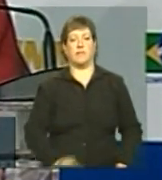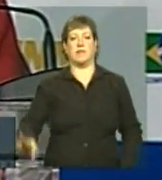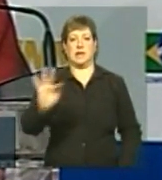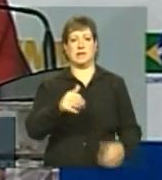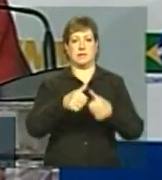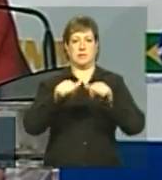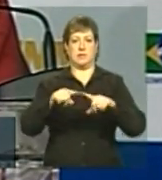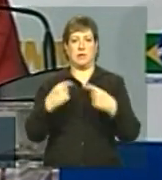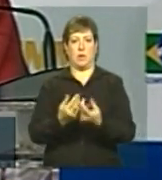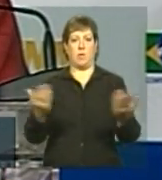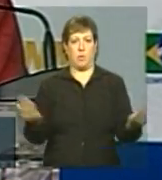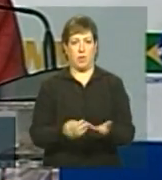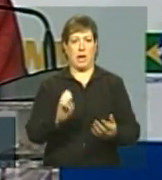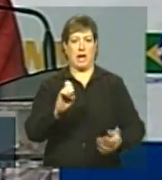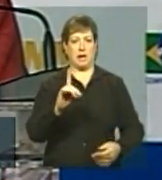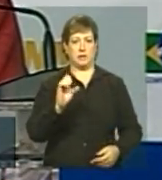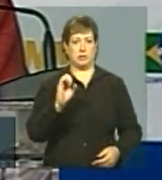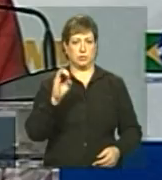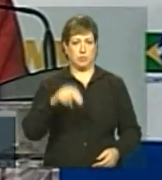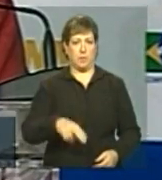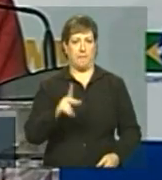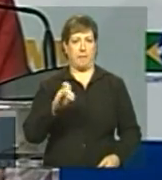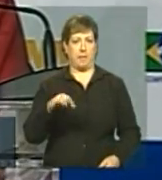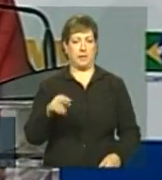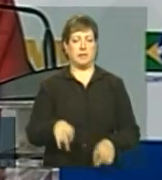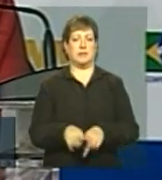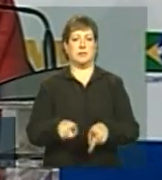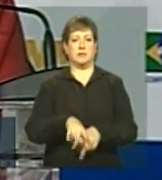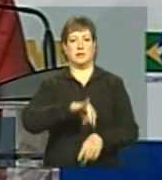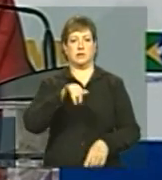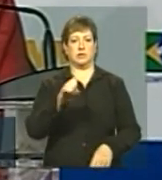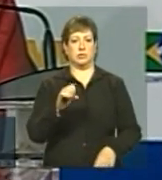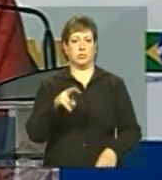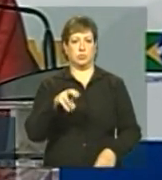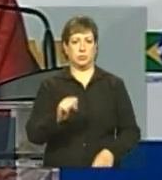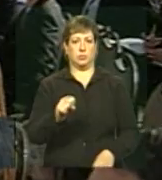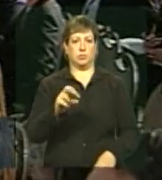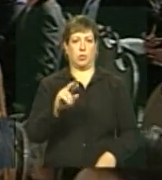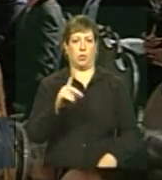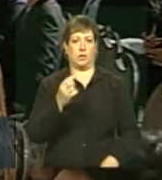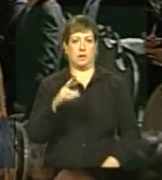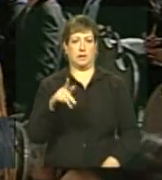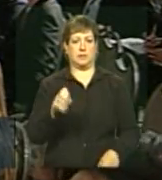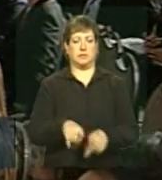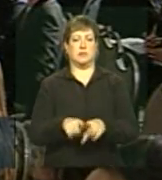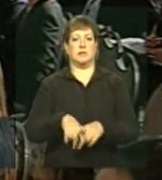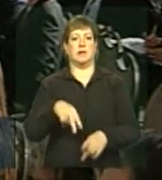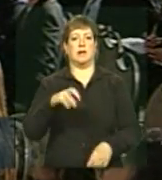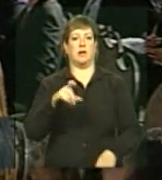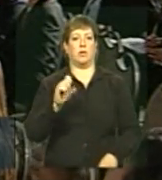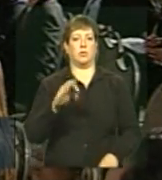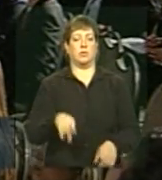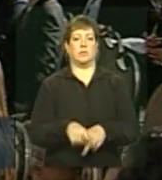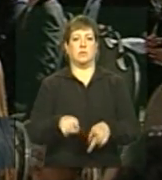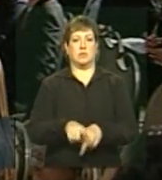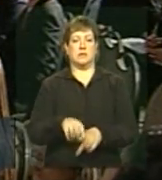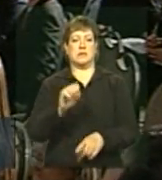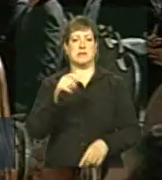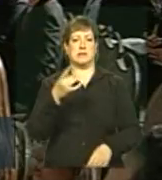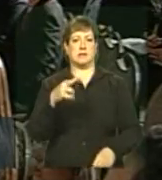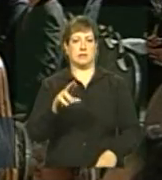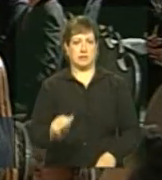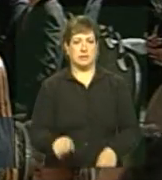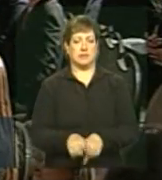presentes, Edson Pimenta, Jesus Rodrigues, Nelson Padovani, Nilson Leitão, Sandra